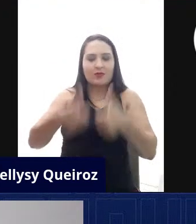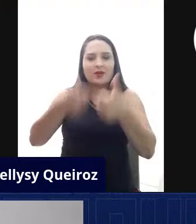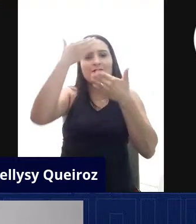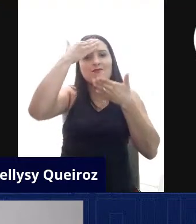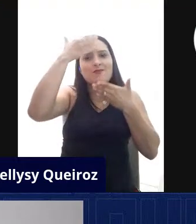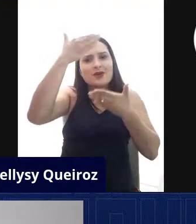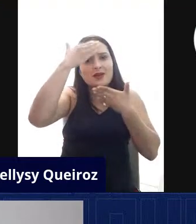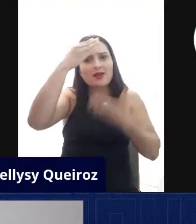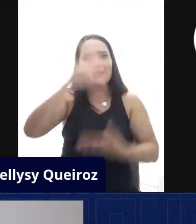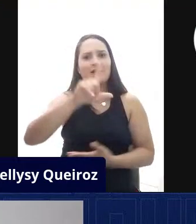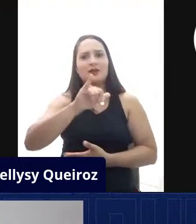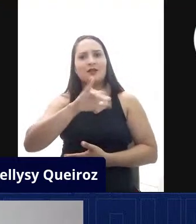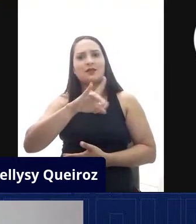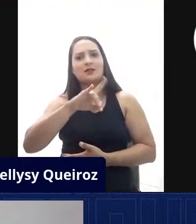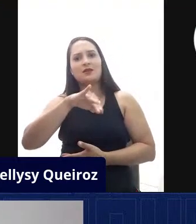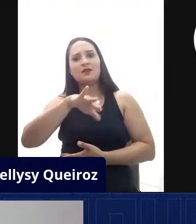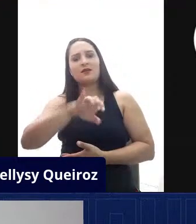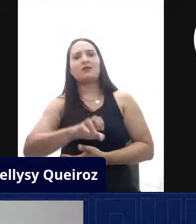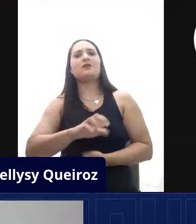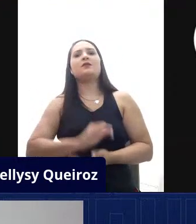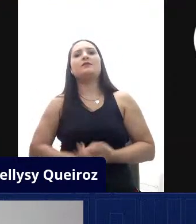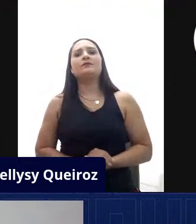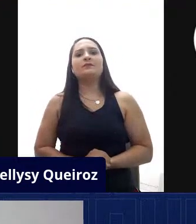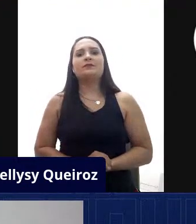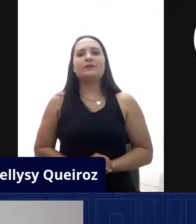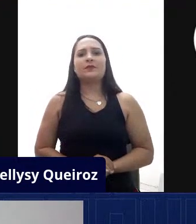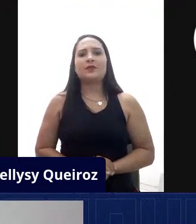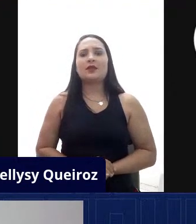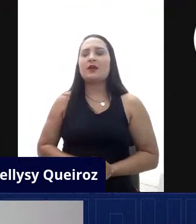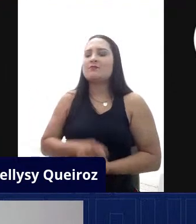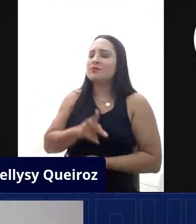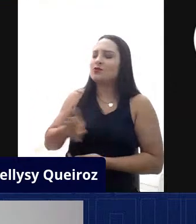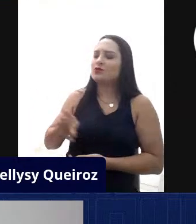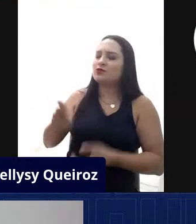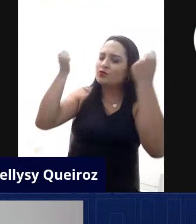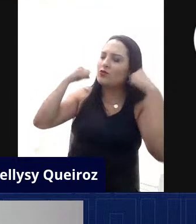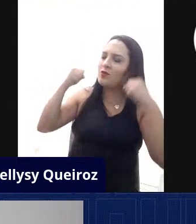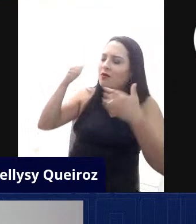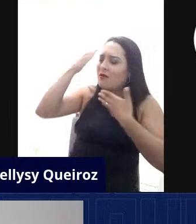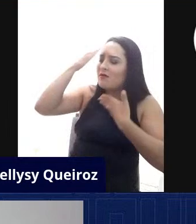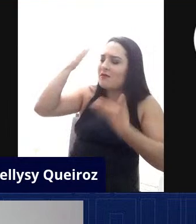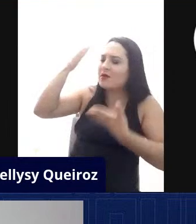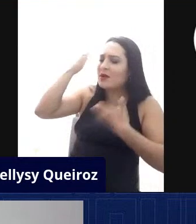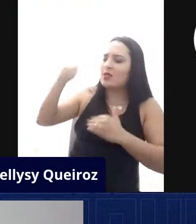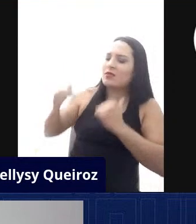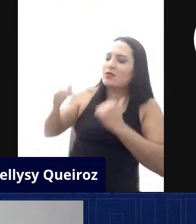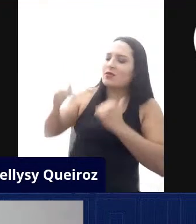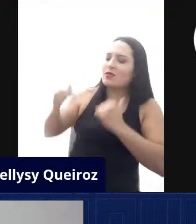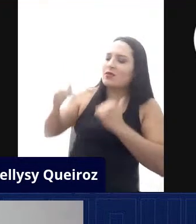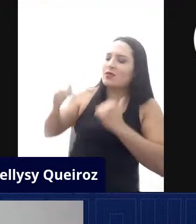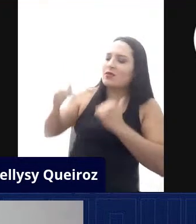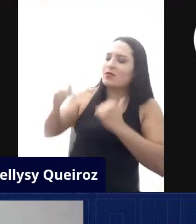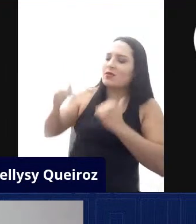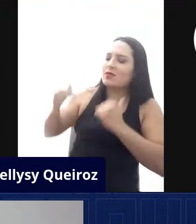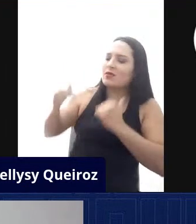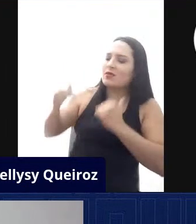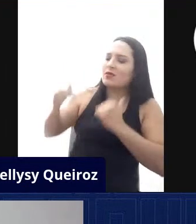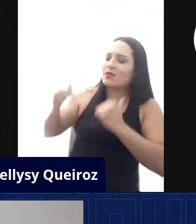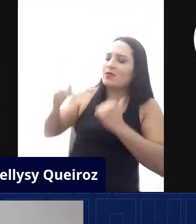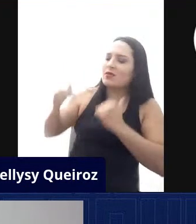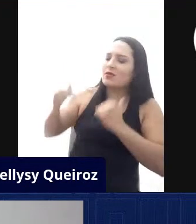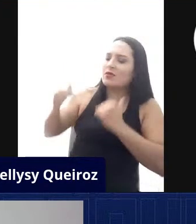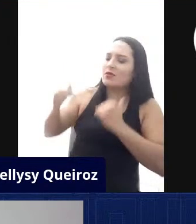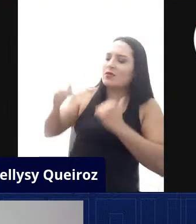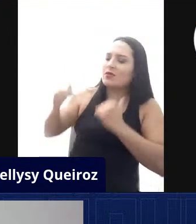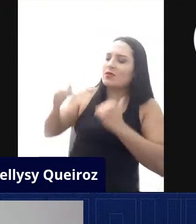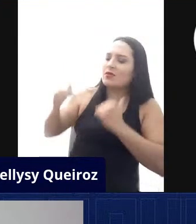Lidiane. Professora Socorro, muito obrigada, né, pela toda a construção, né, que a senhora trouxe aqui, a explicação também de como foi a